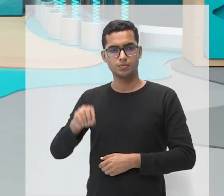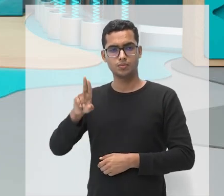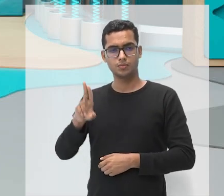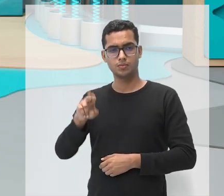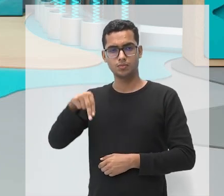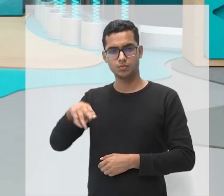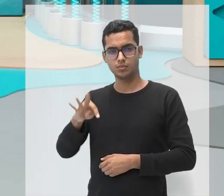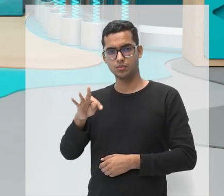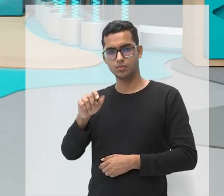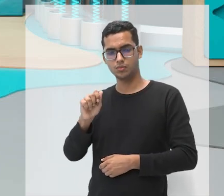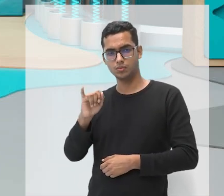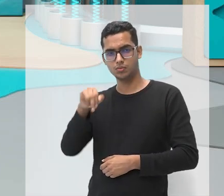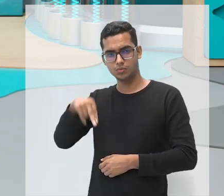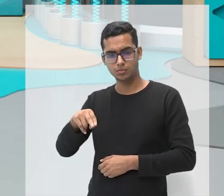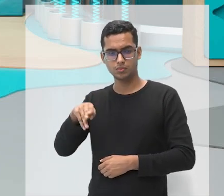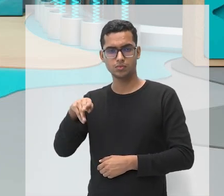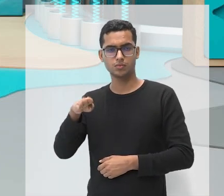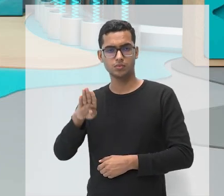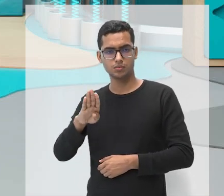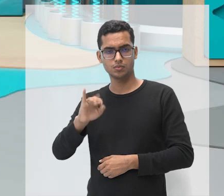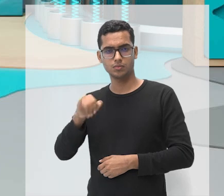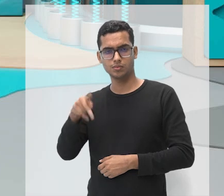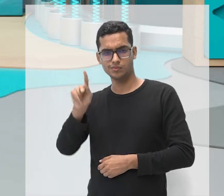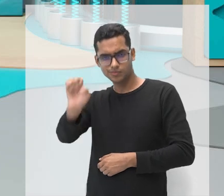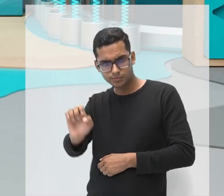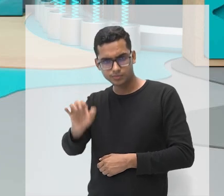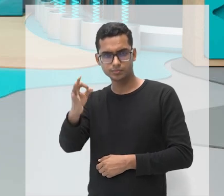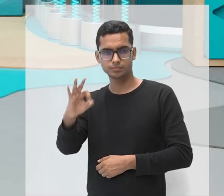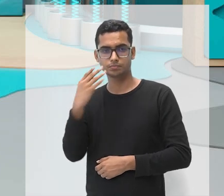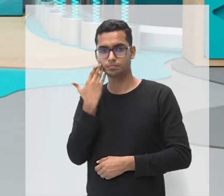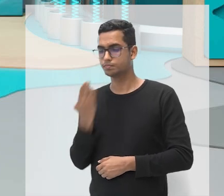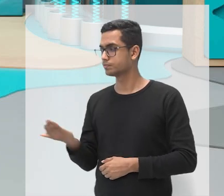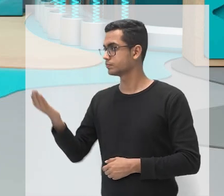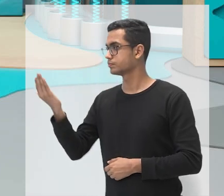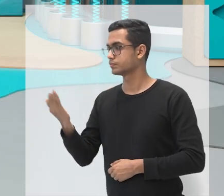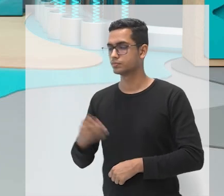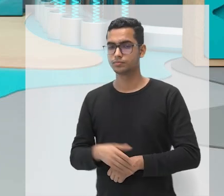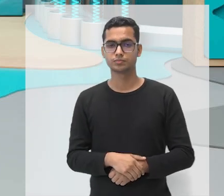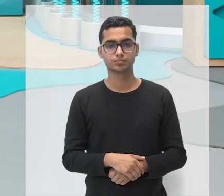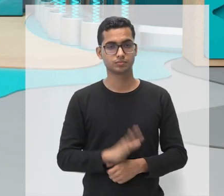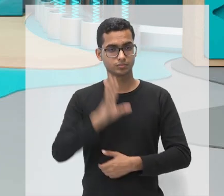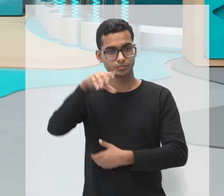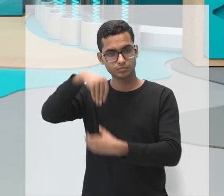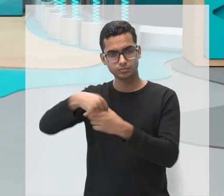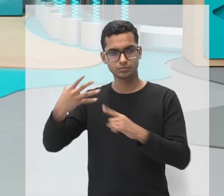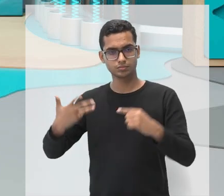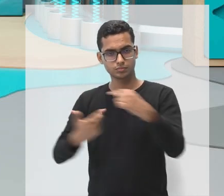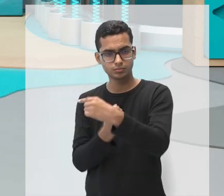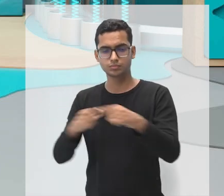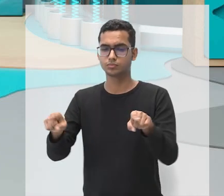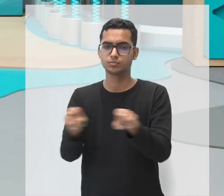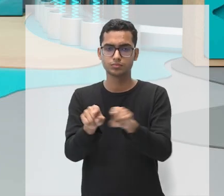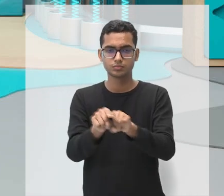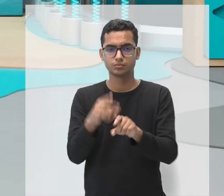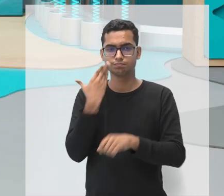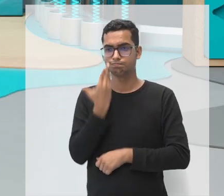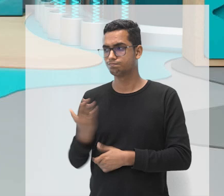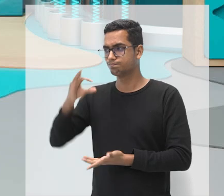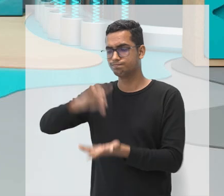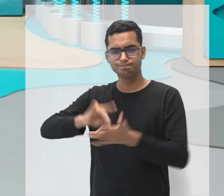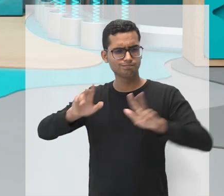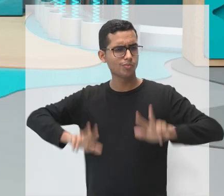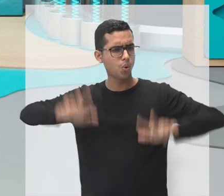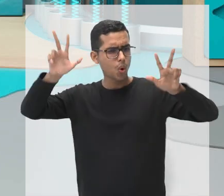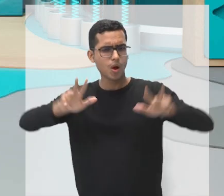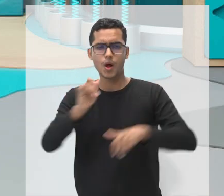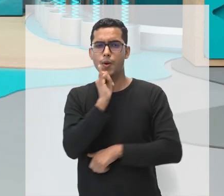outras subdivisões dentro dessa categoria. E algumas são mais, outras menos radicais. São